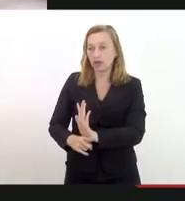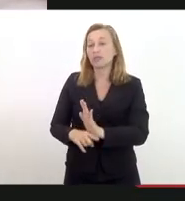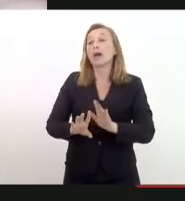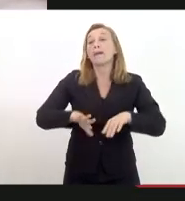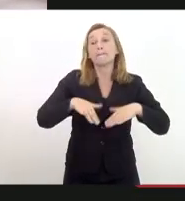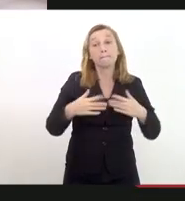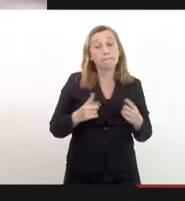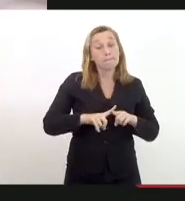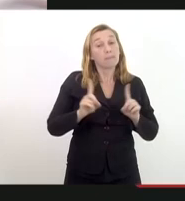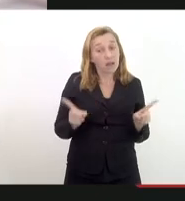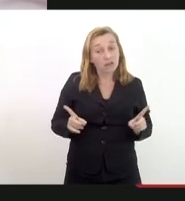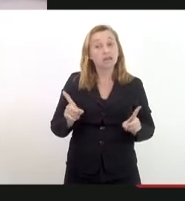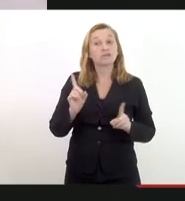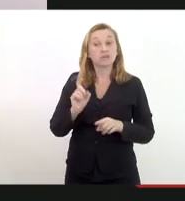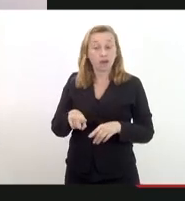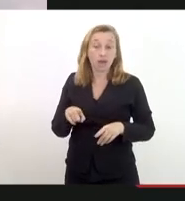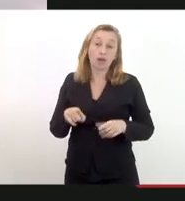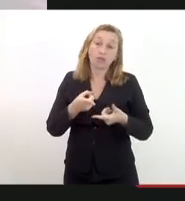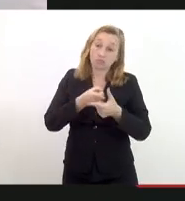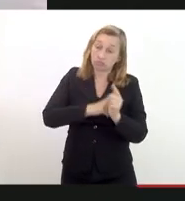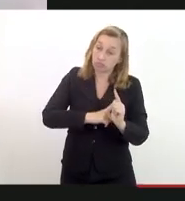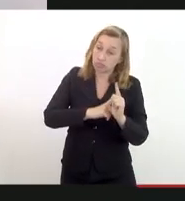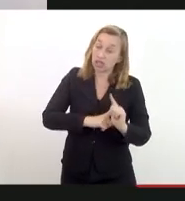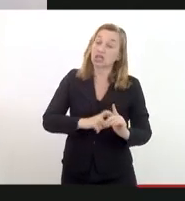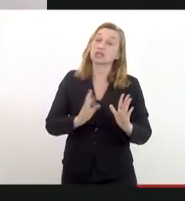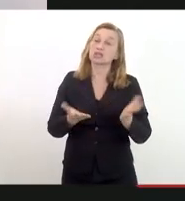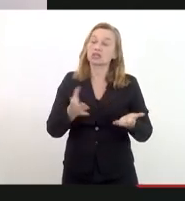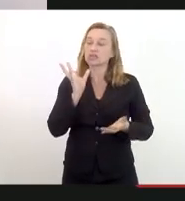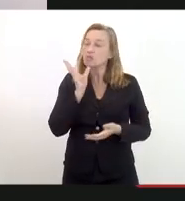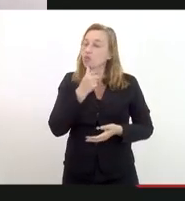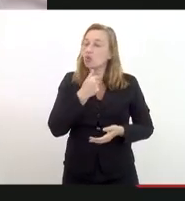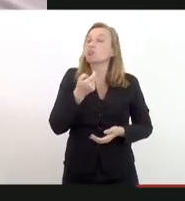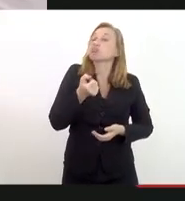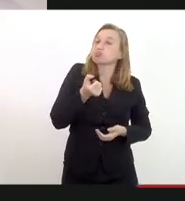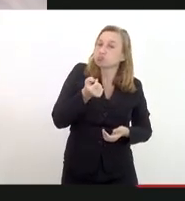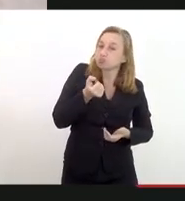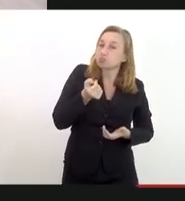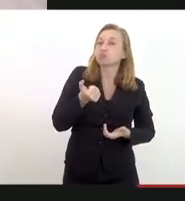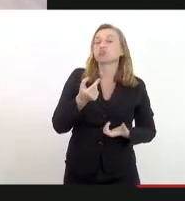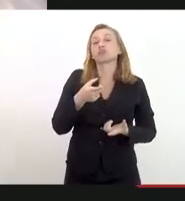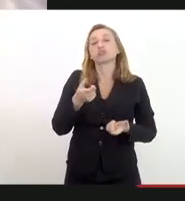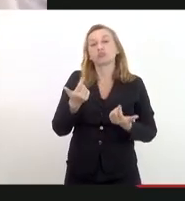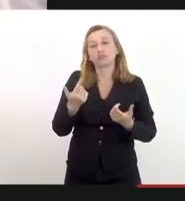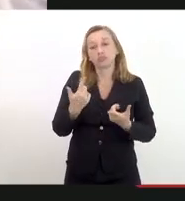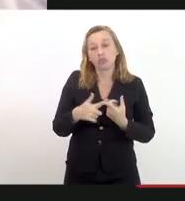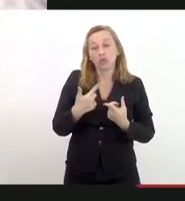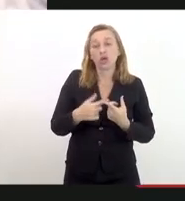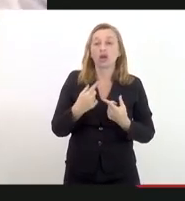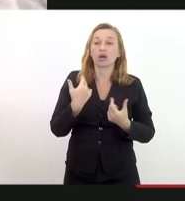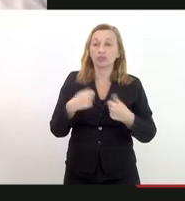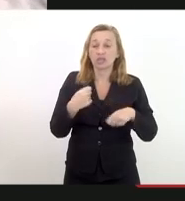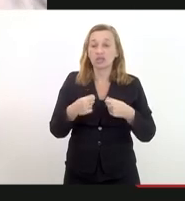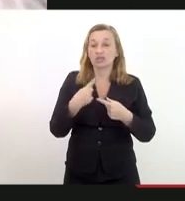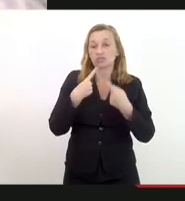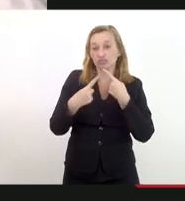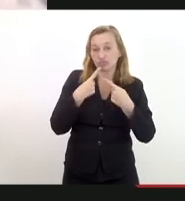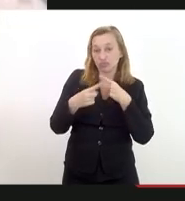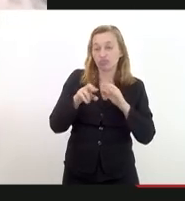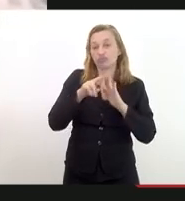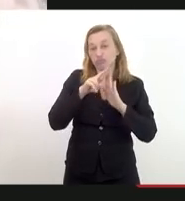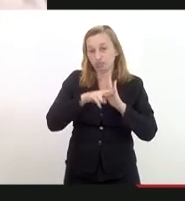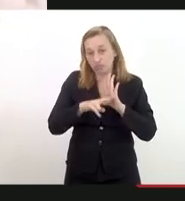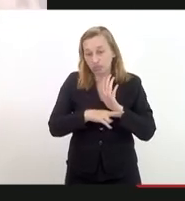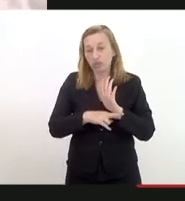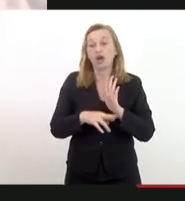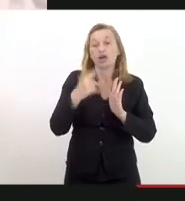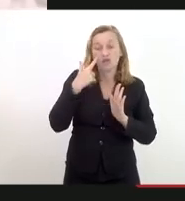Mas essa também é uma pendência que demora um pouco, porque é necessário se fazer um levantamento junto com os municípios,